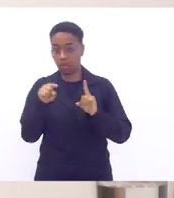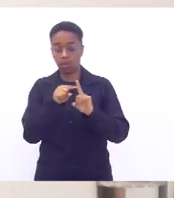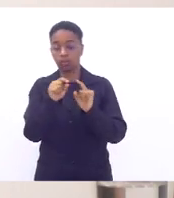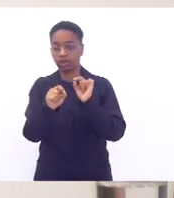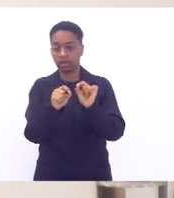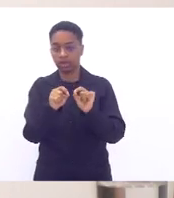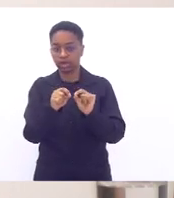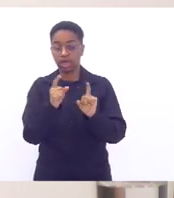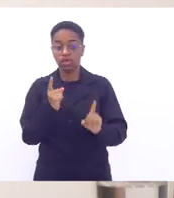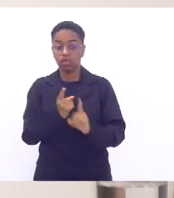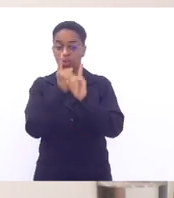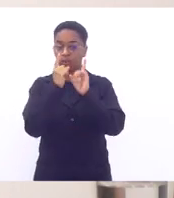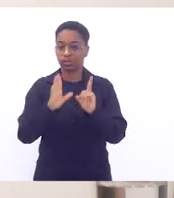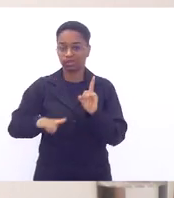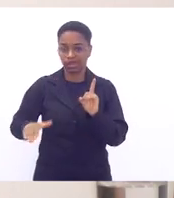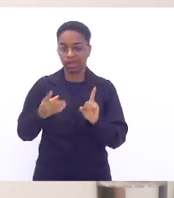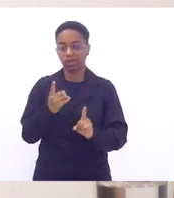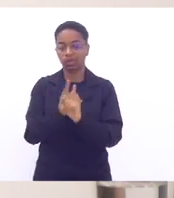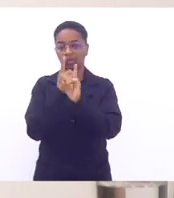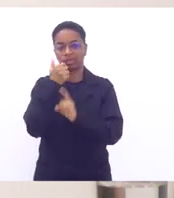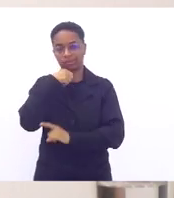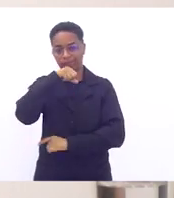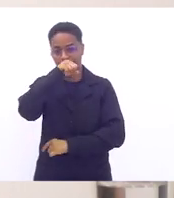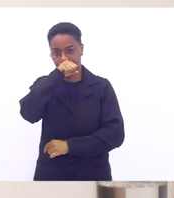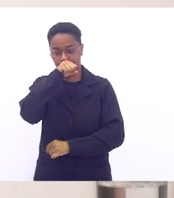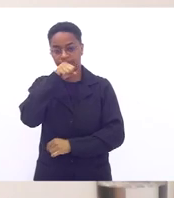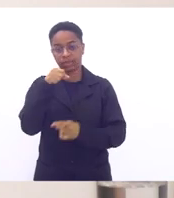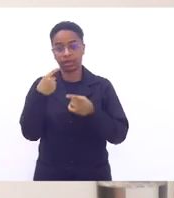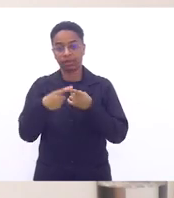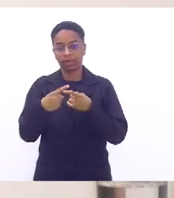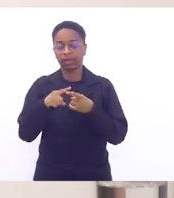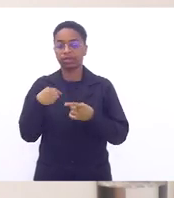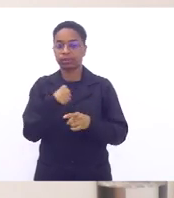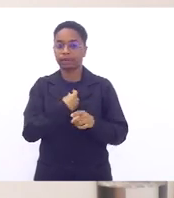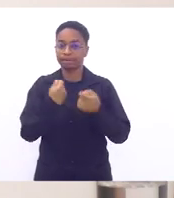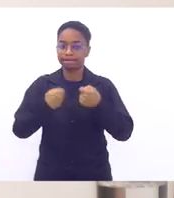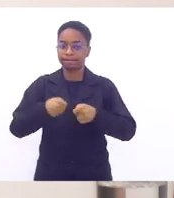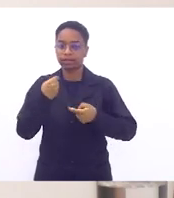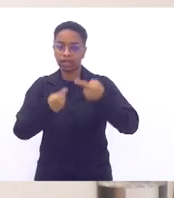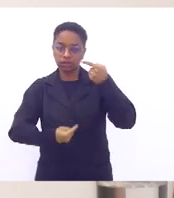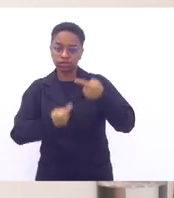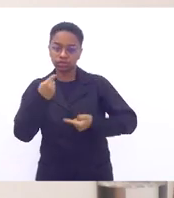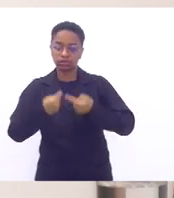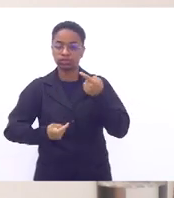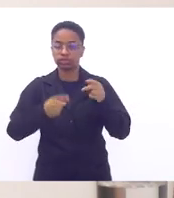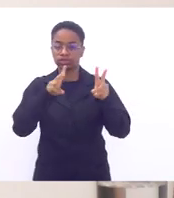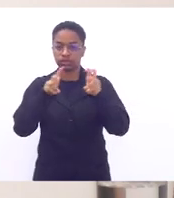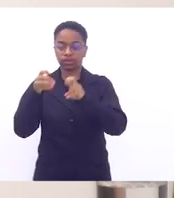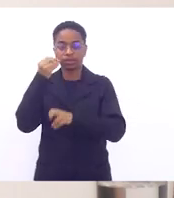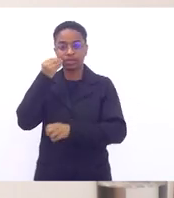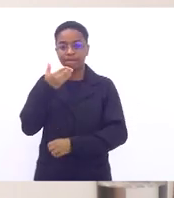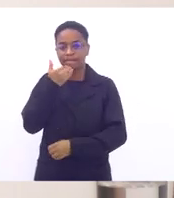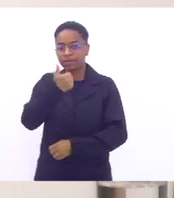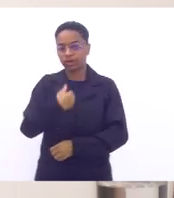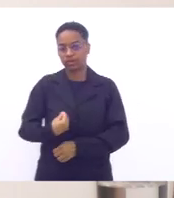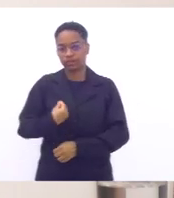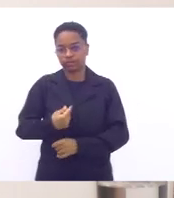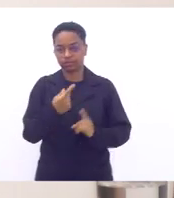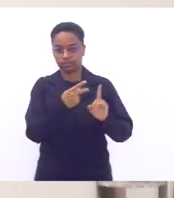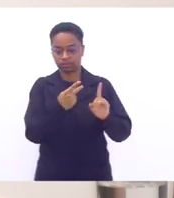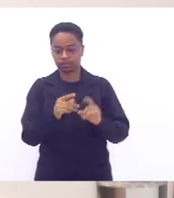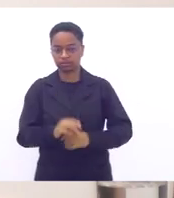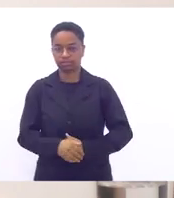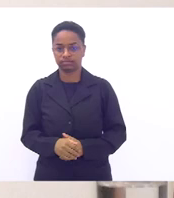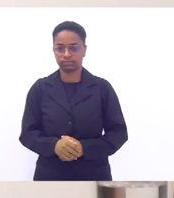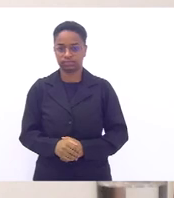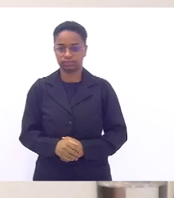essa criança acha a mãe dele para a gente discutir alguma solução para melhorar a vida dessas pessoas